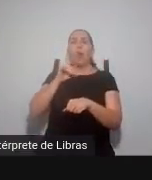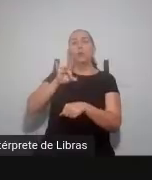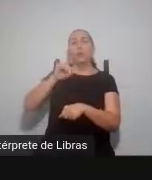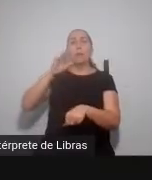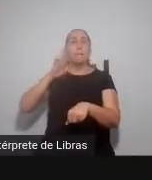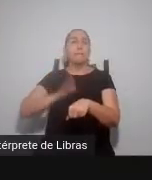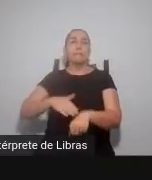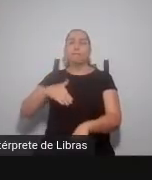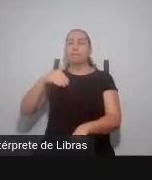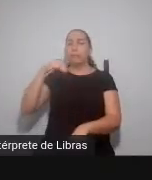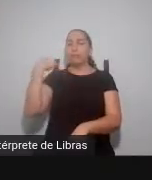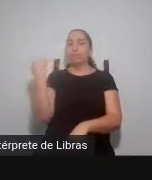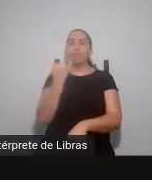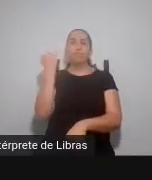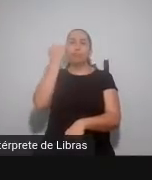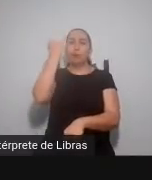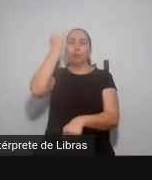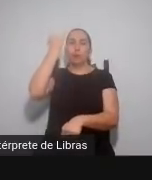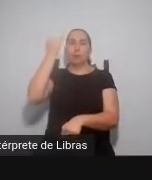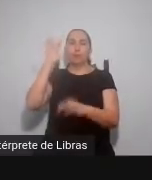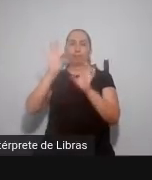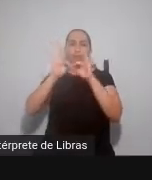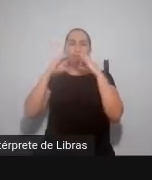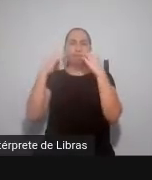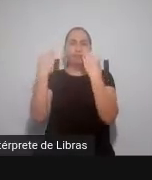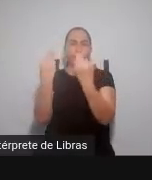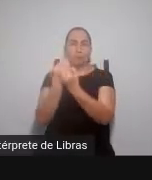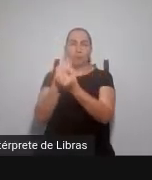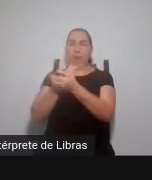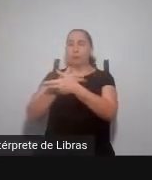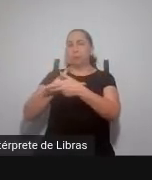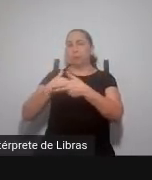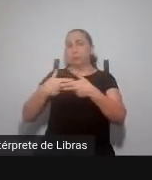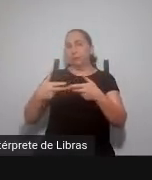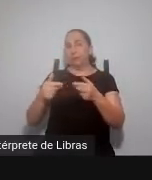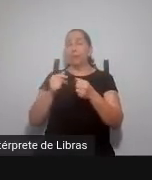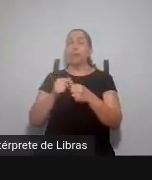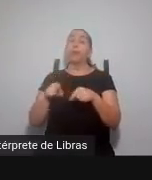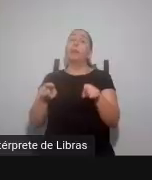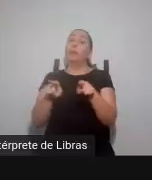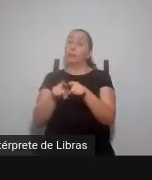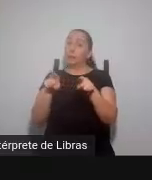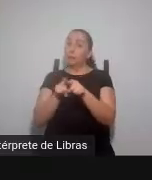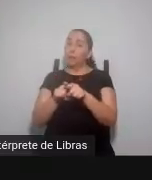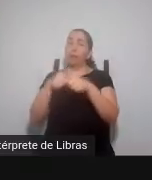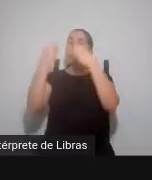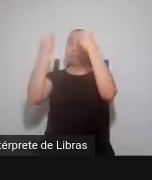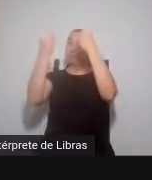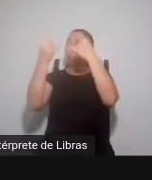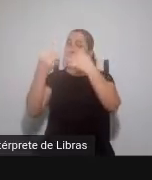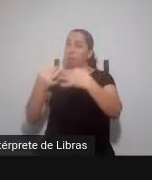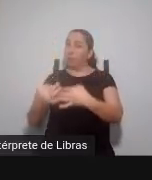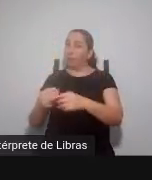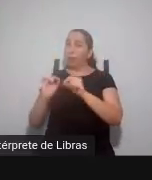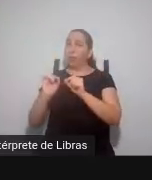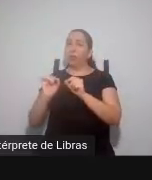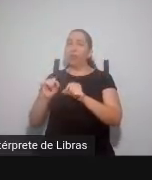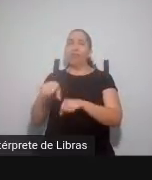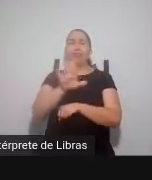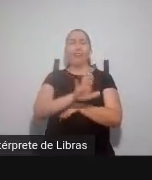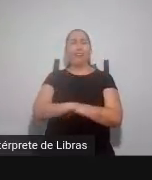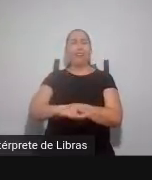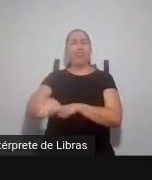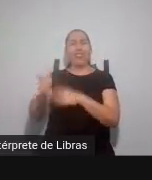uma coisa diferente que vai acontecer, enfim. E também dizer para o adulto que se a criança não quiser escrever os